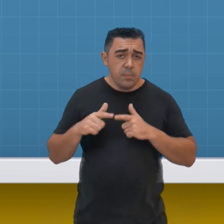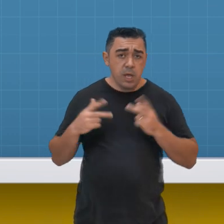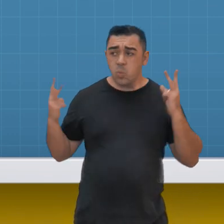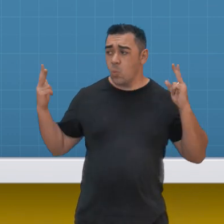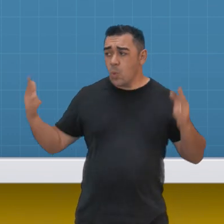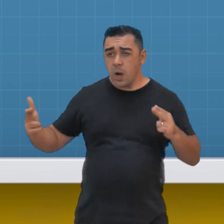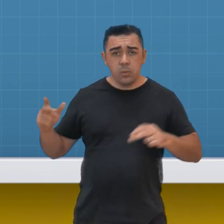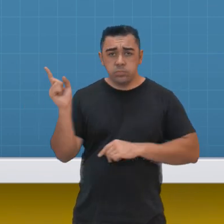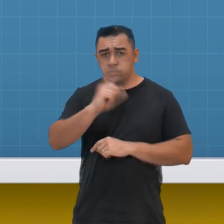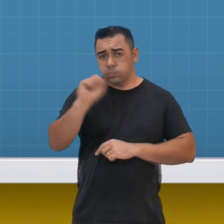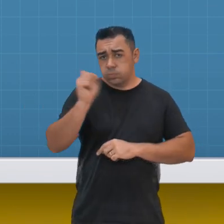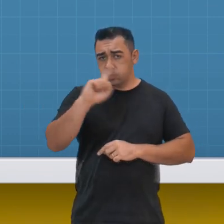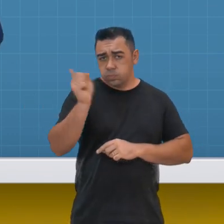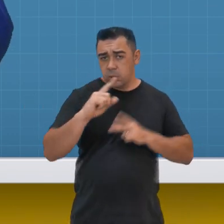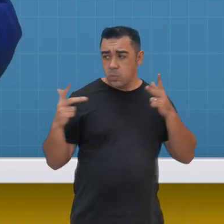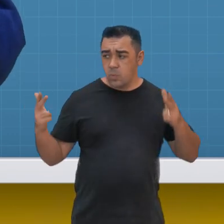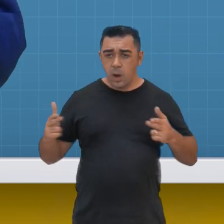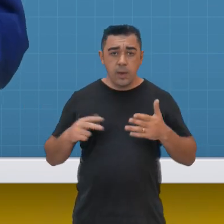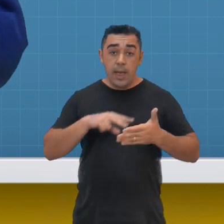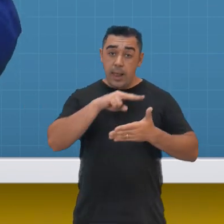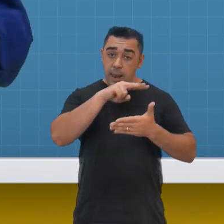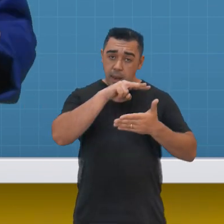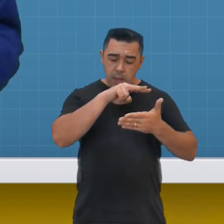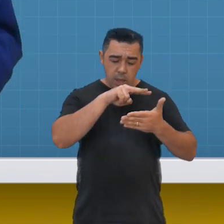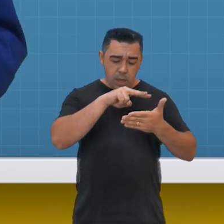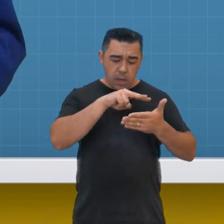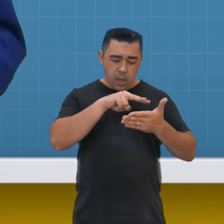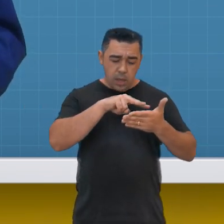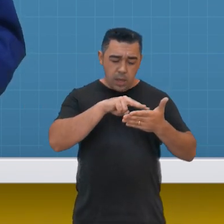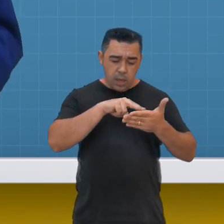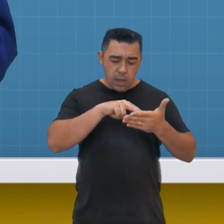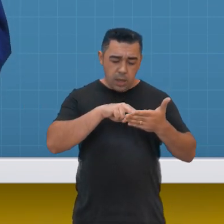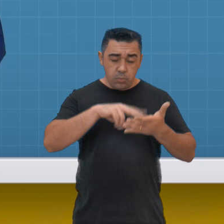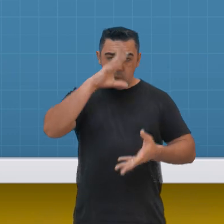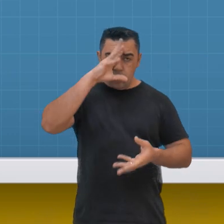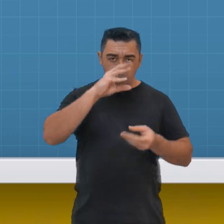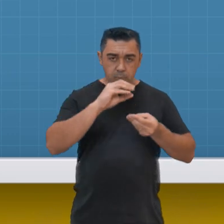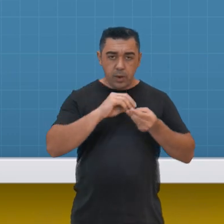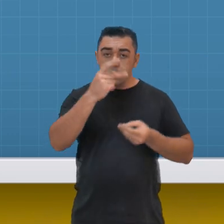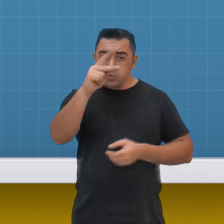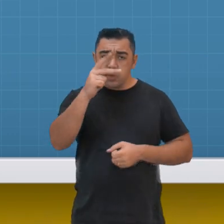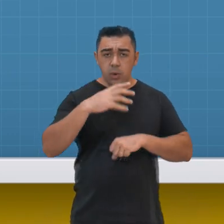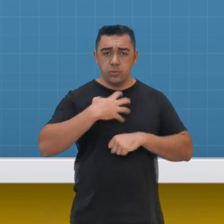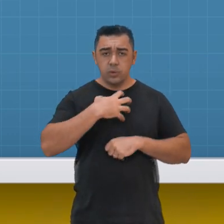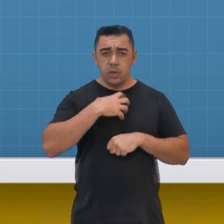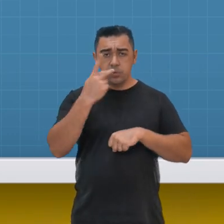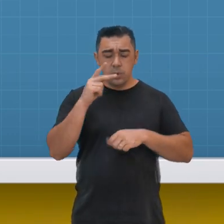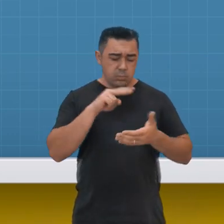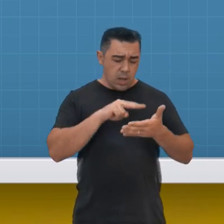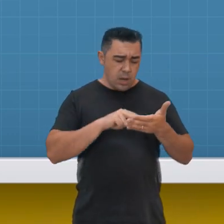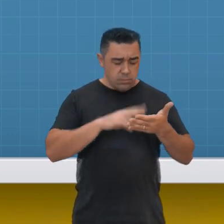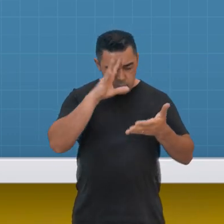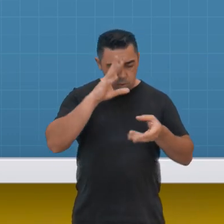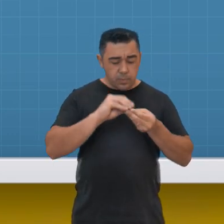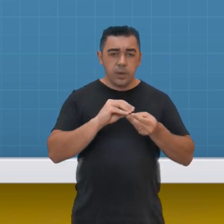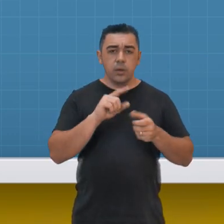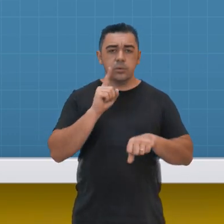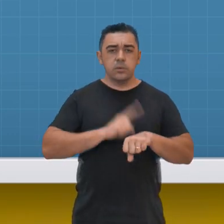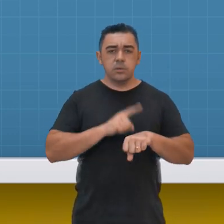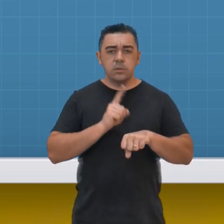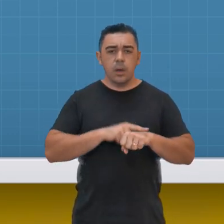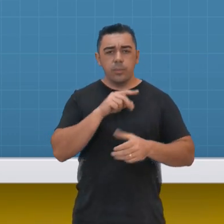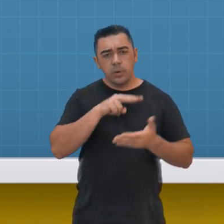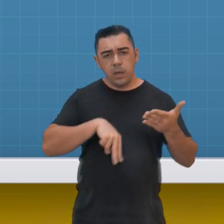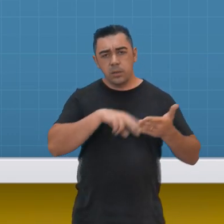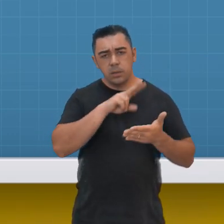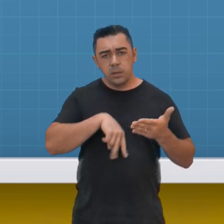A professora Glaucia não está dizendo para você leia uma e pare em 5 minutos. Não. Se o teu ritmo, vai de acordo com o teu ritmo. Usa aquele tempo